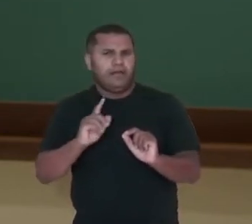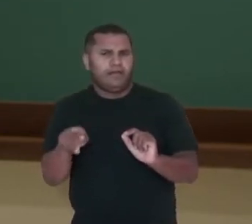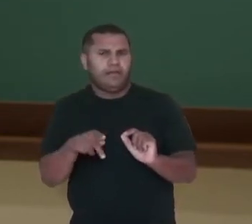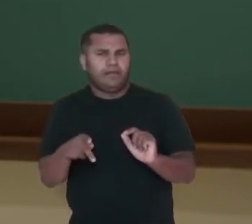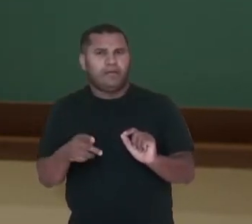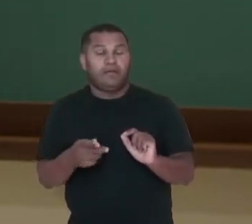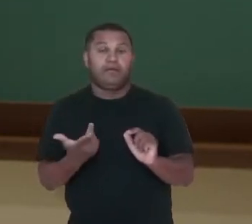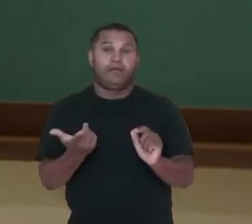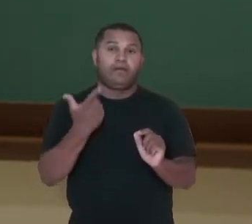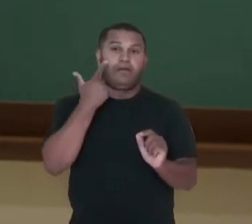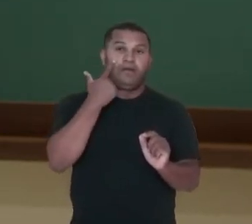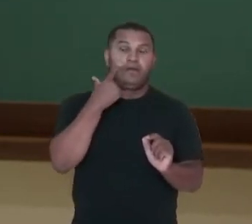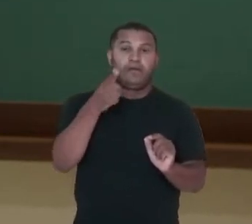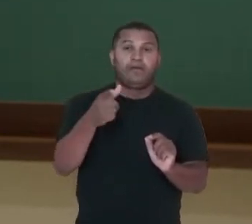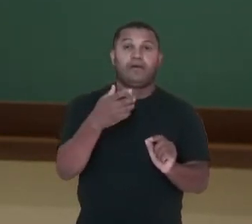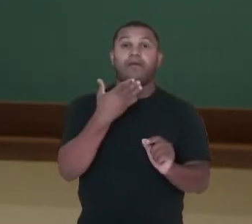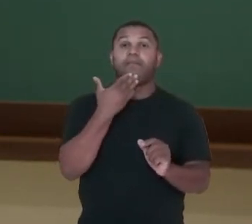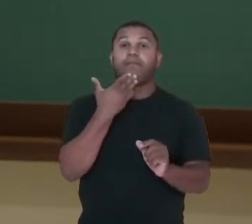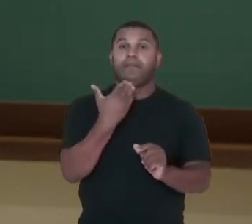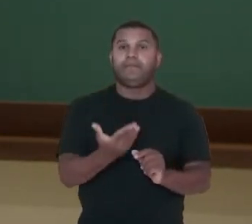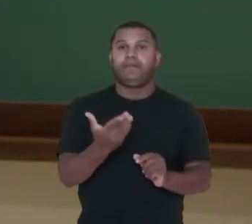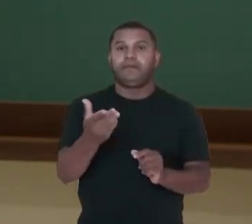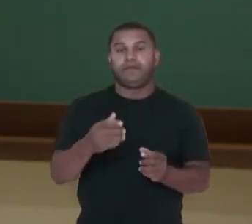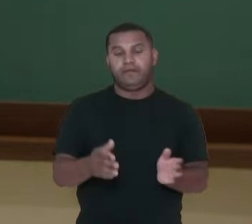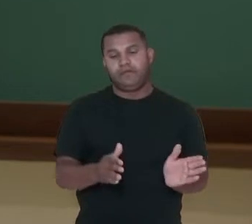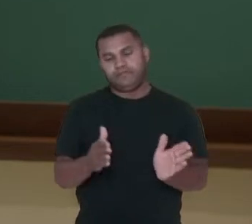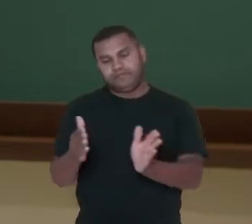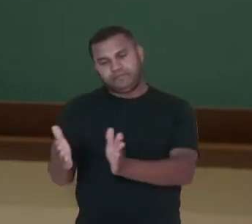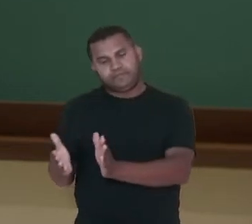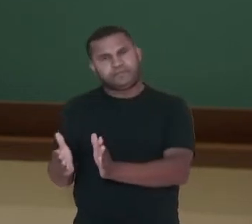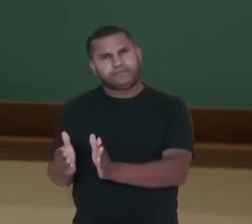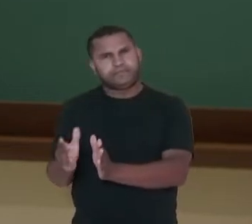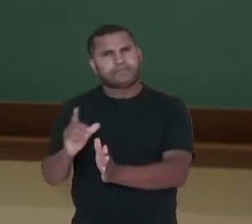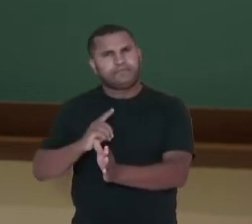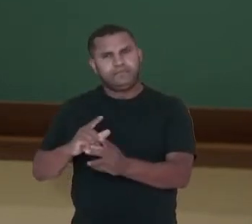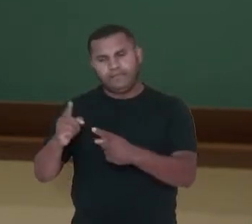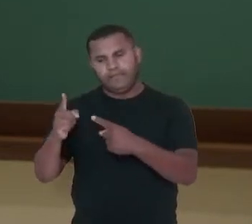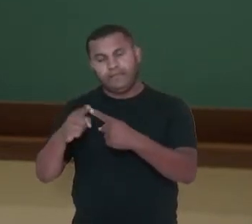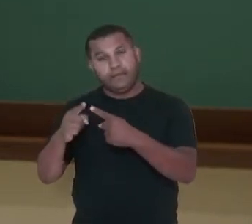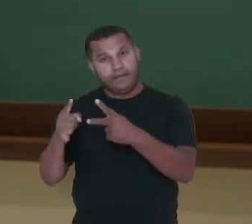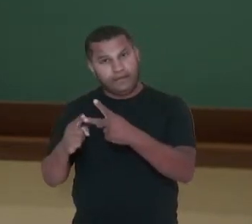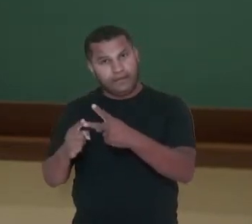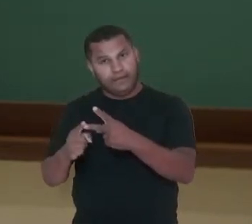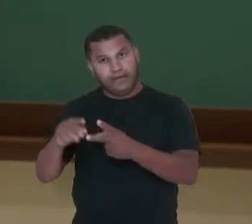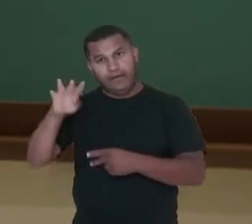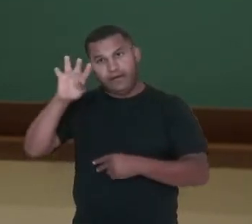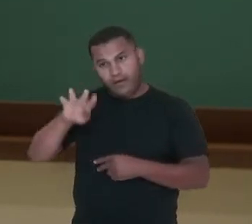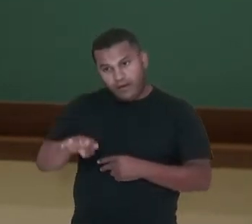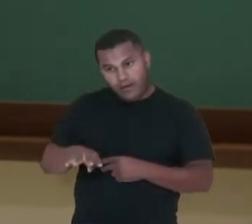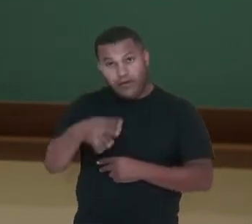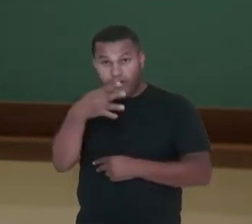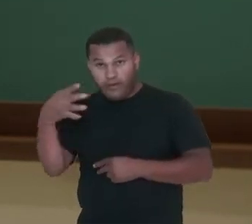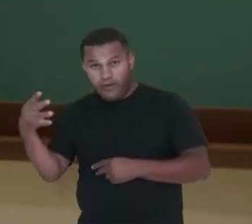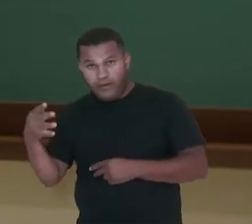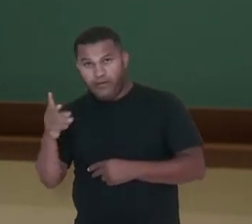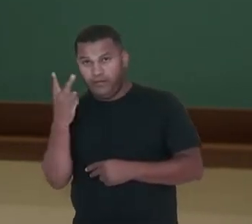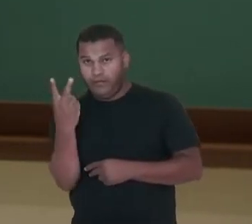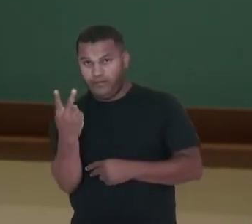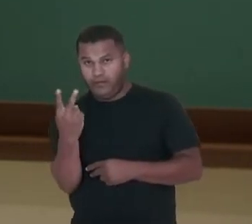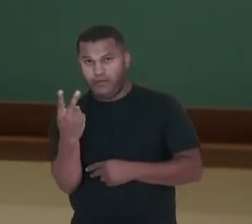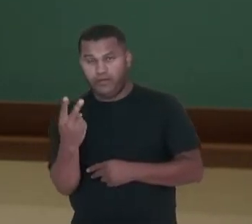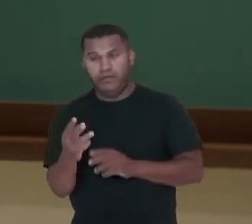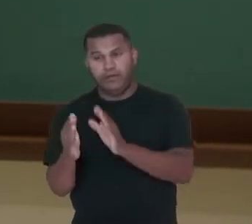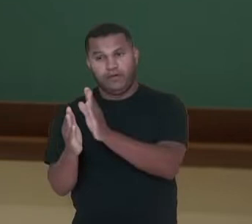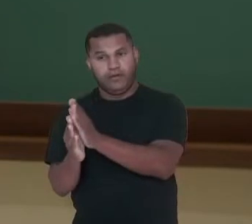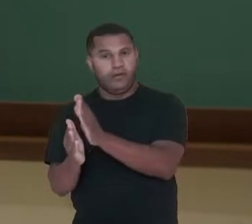você que você anote ali no cantinho. Faça 2 colunas aí no teu caderno, ok? 2 colunas. De um